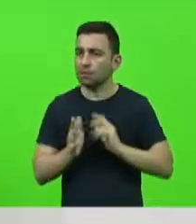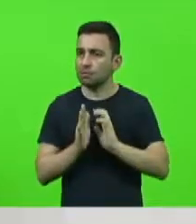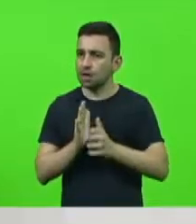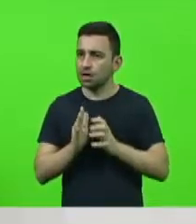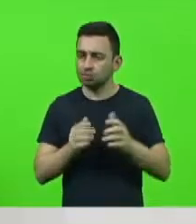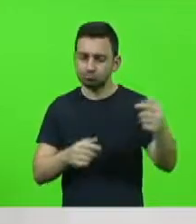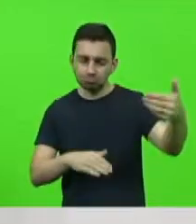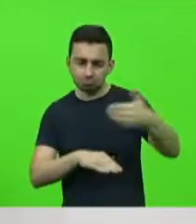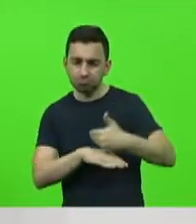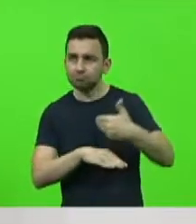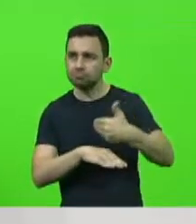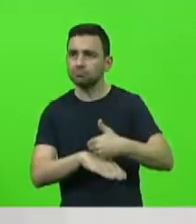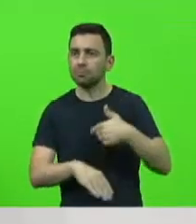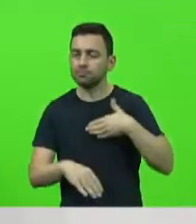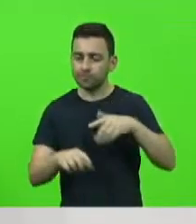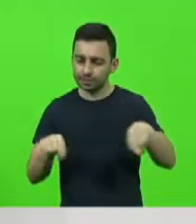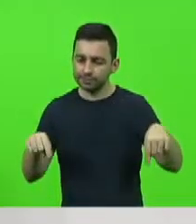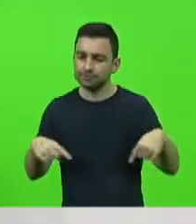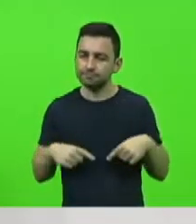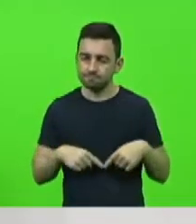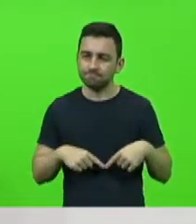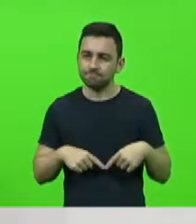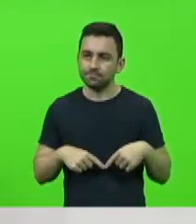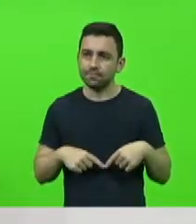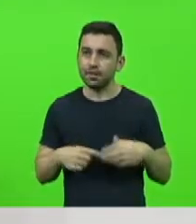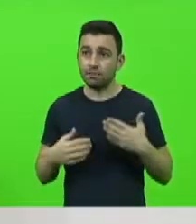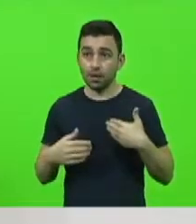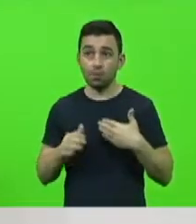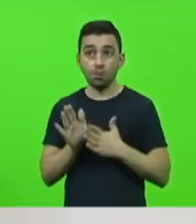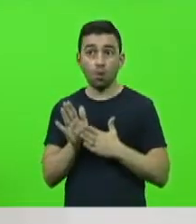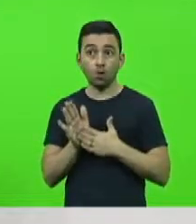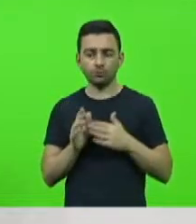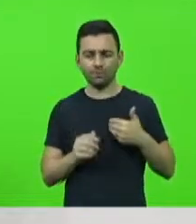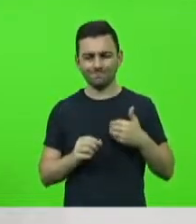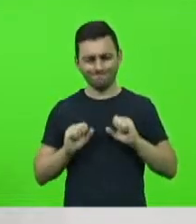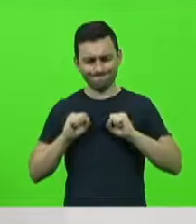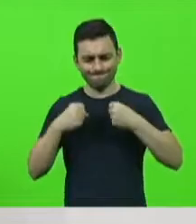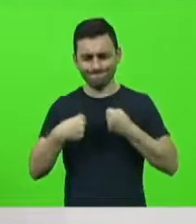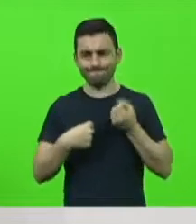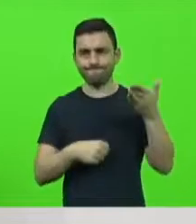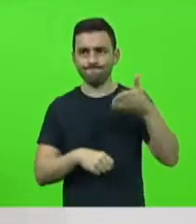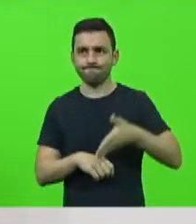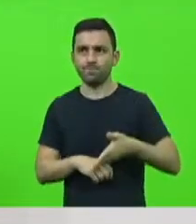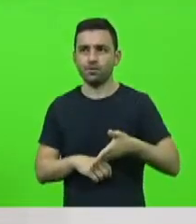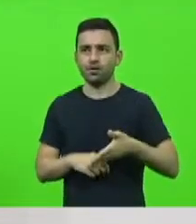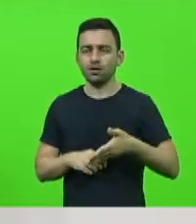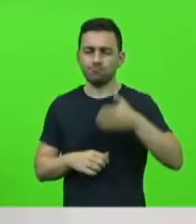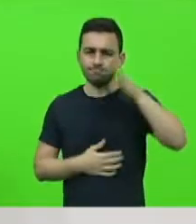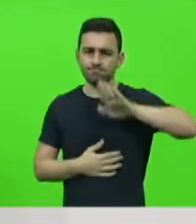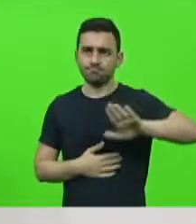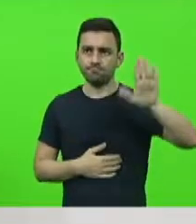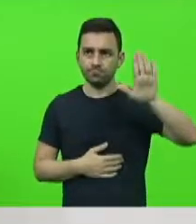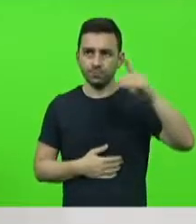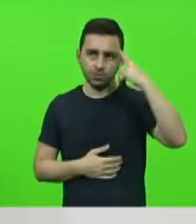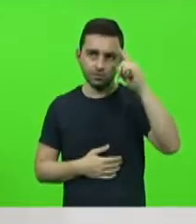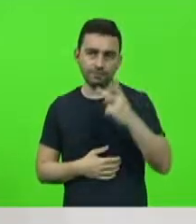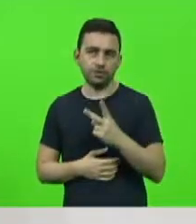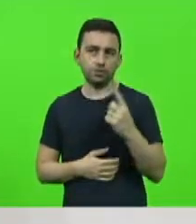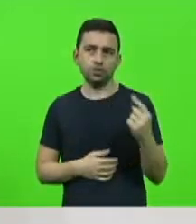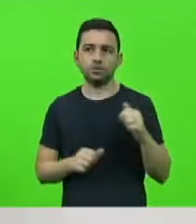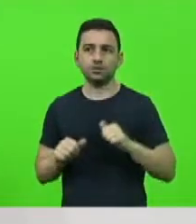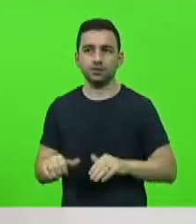gabinete. Coerente com o propósito que me trouxe até aqui, com o juramento e com o discurso que fiz no dia 21 de